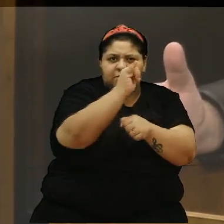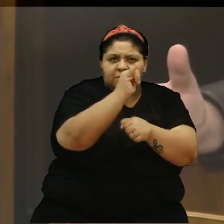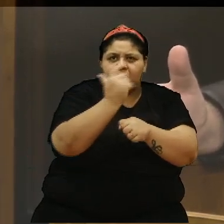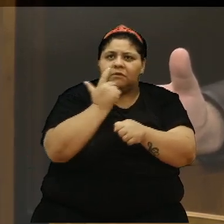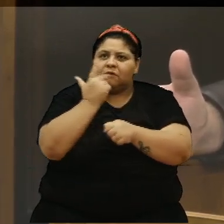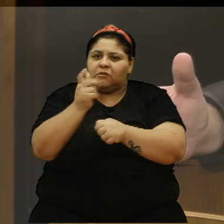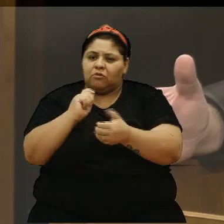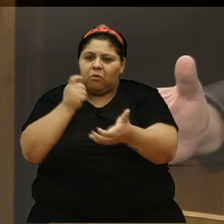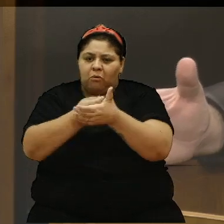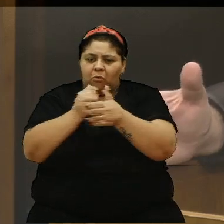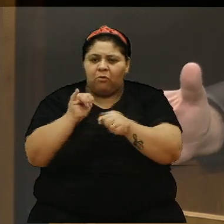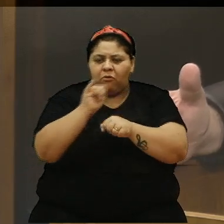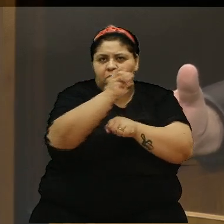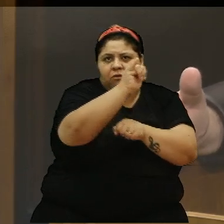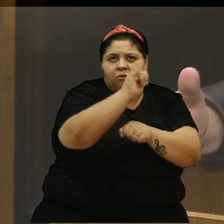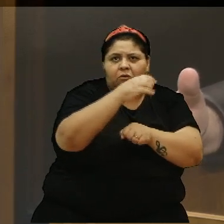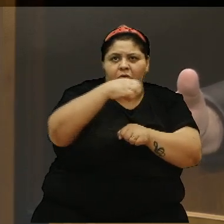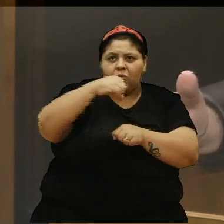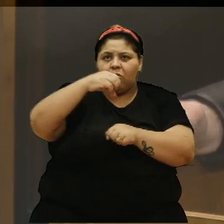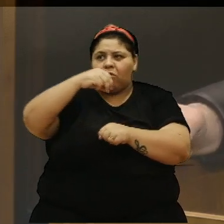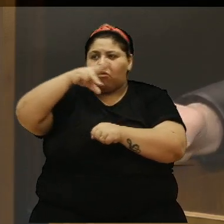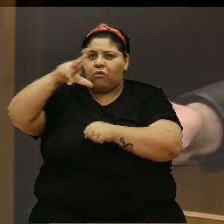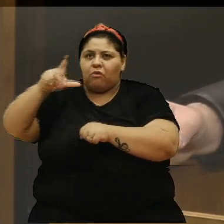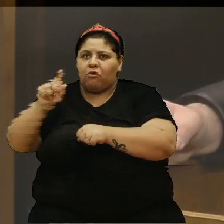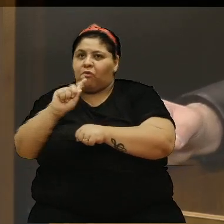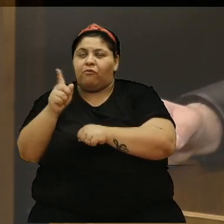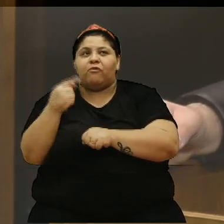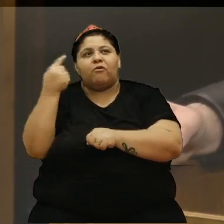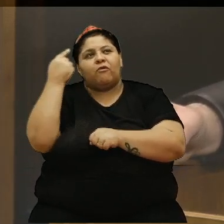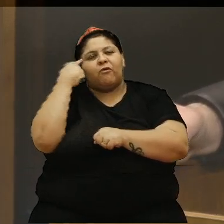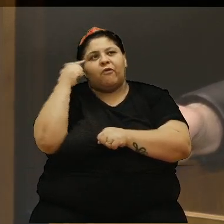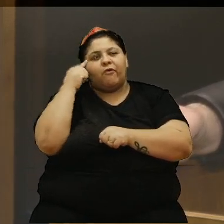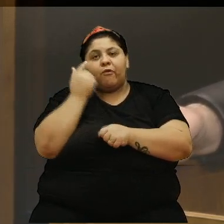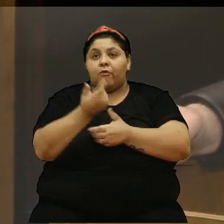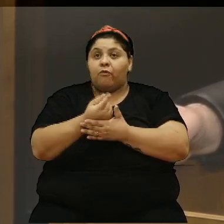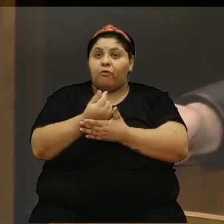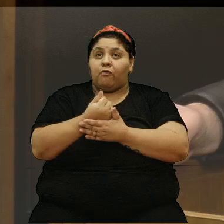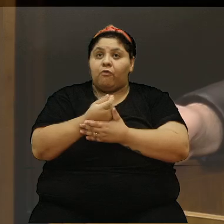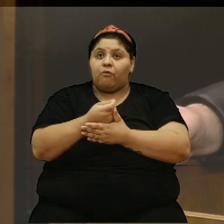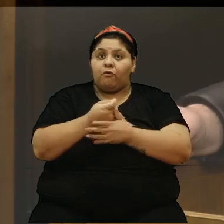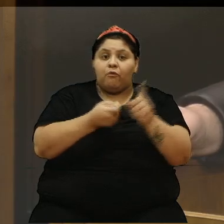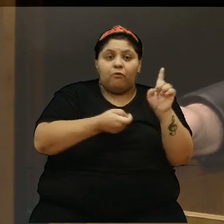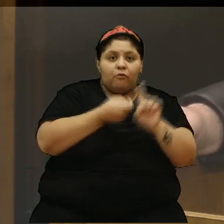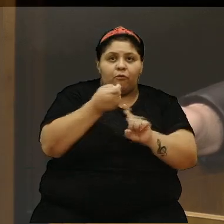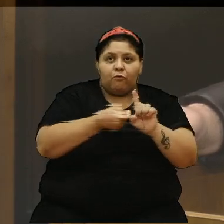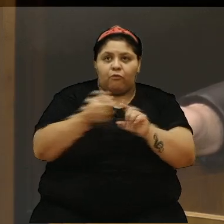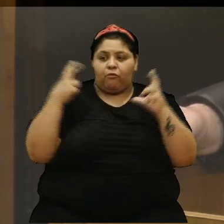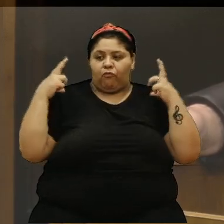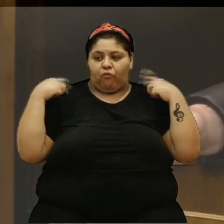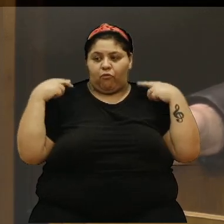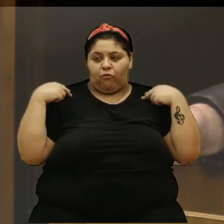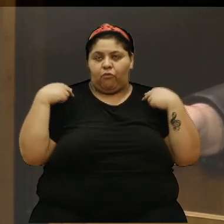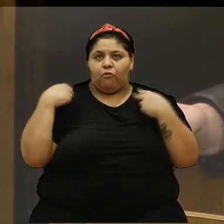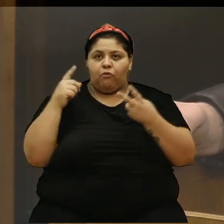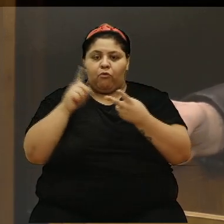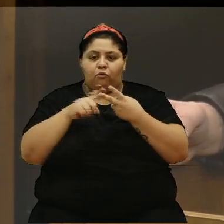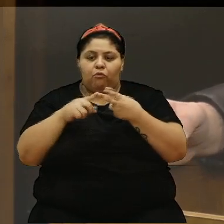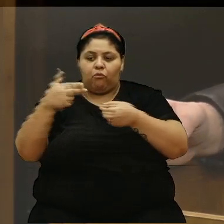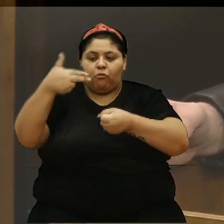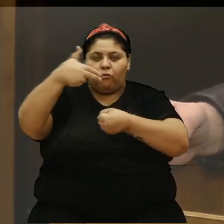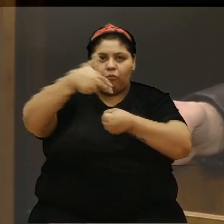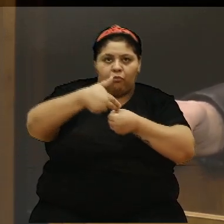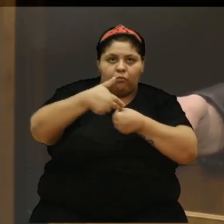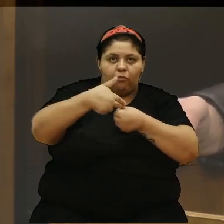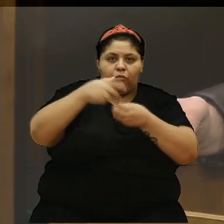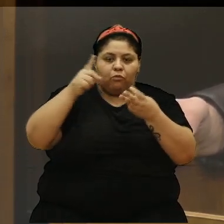fala em comprar um jatinho, se fala em 90 milhões, não está se orçando o valor de custo mensal de um piloto, o valor do combustível, o